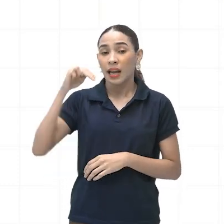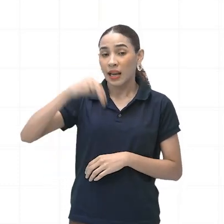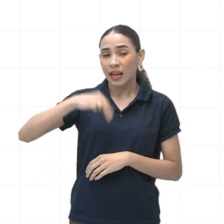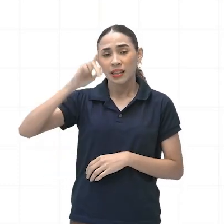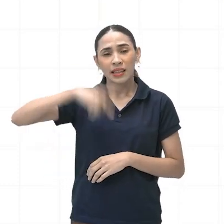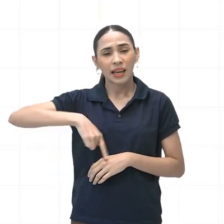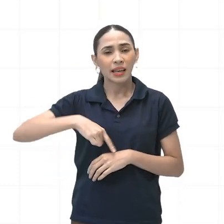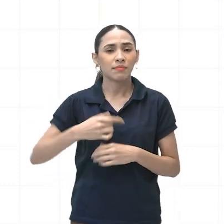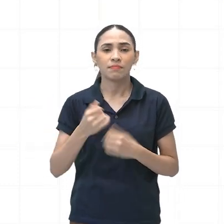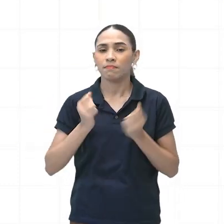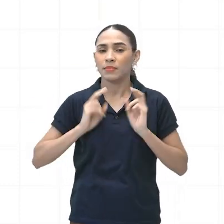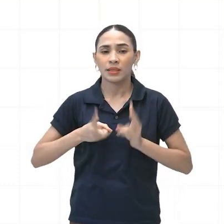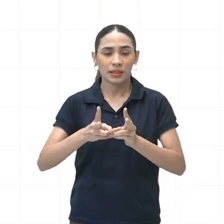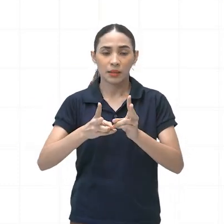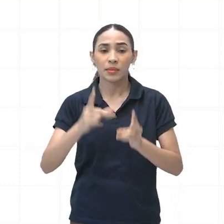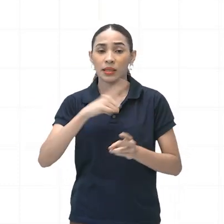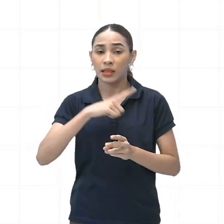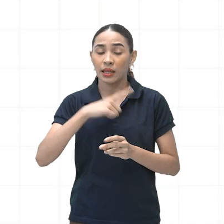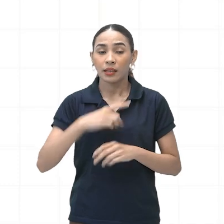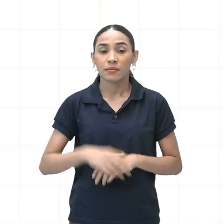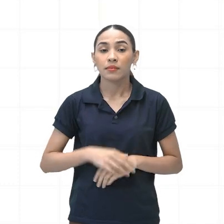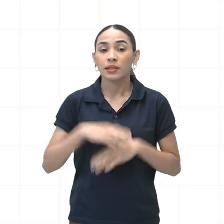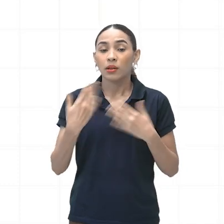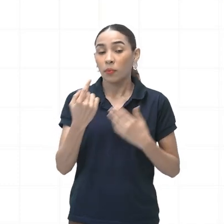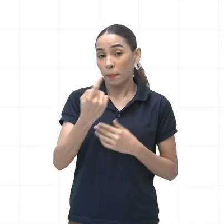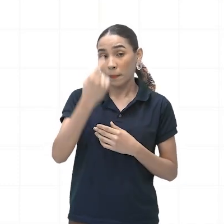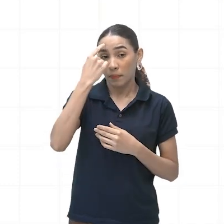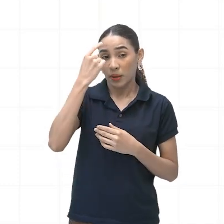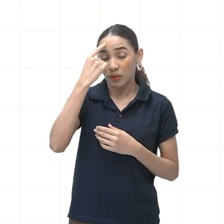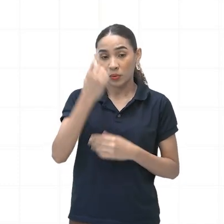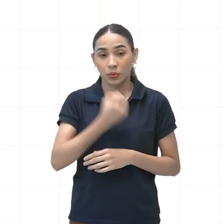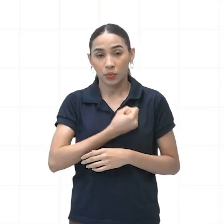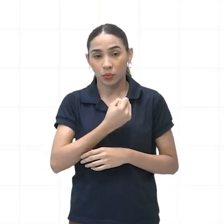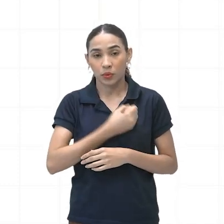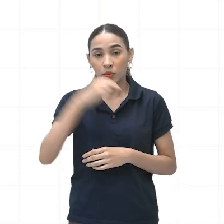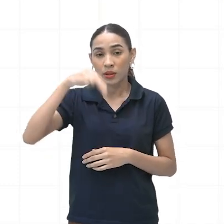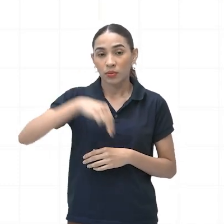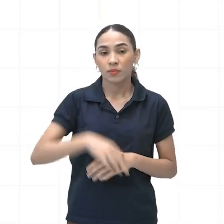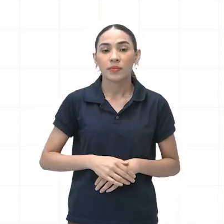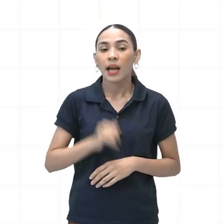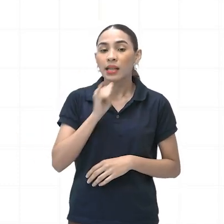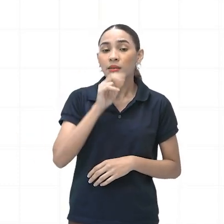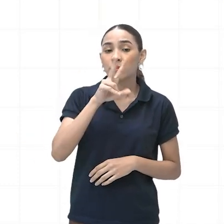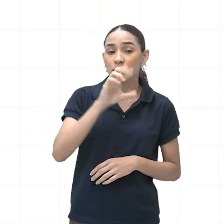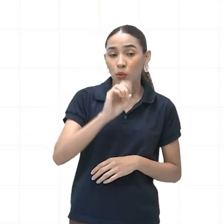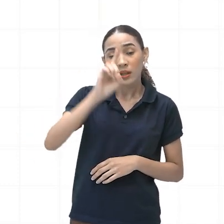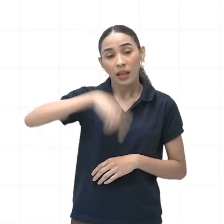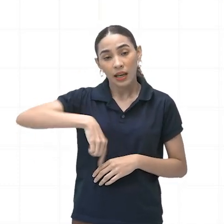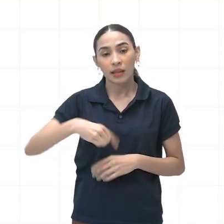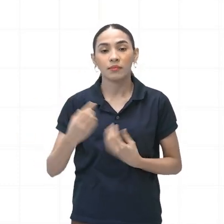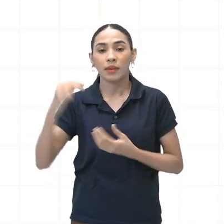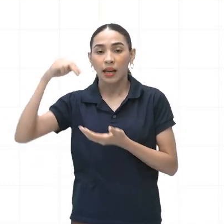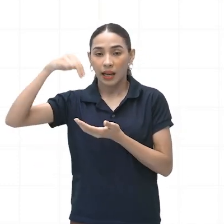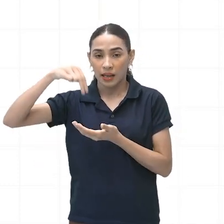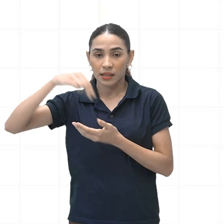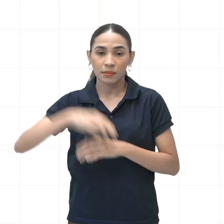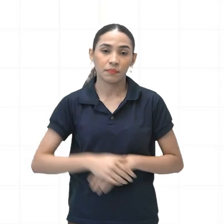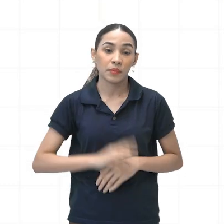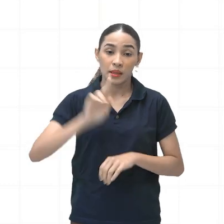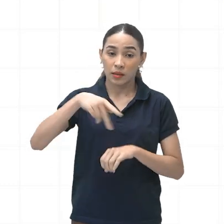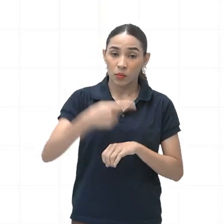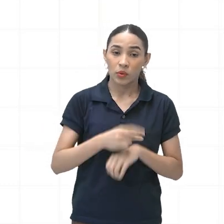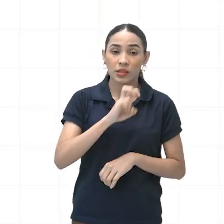infinitos, ok? Então, quando eu penso em números naturais, 50 é um número natural,